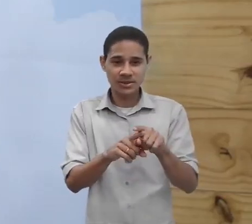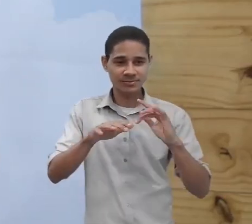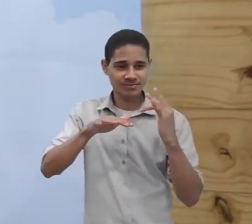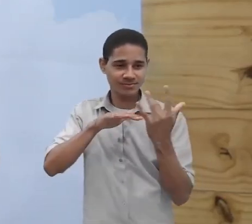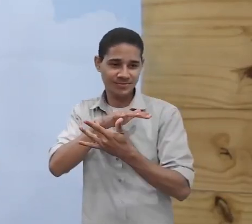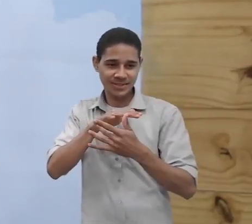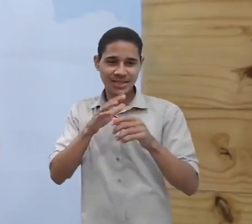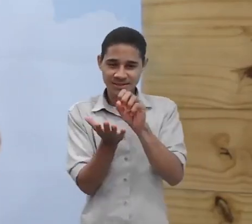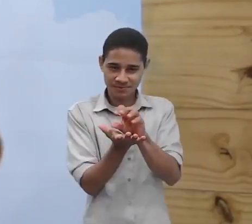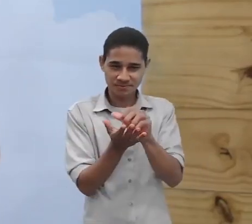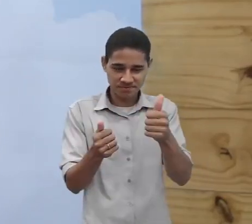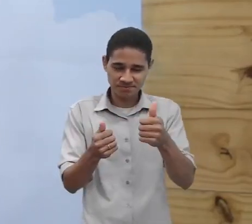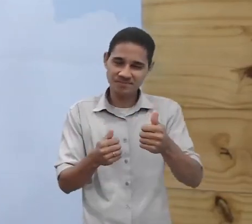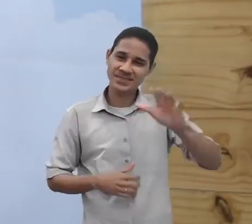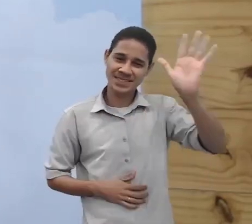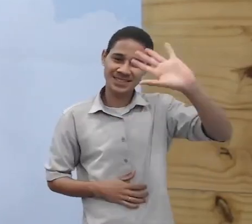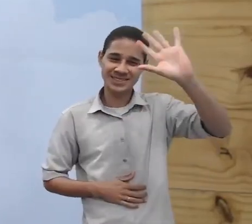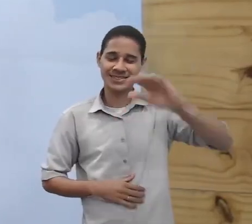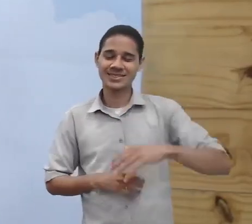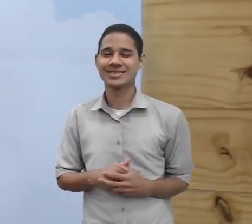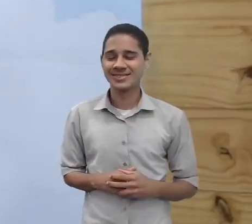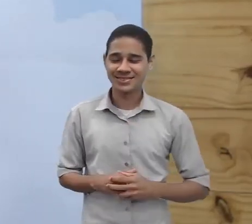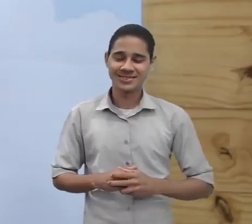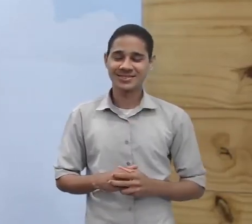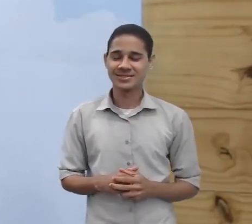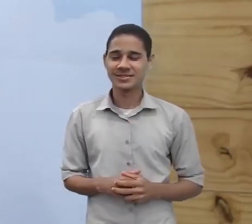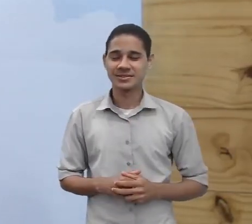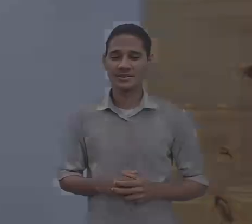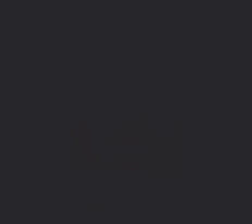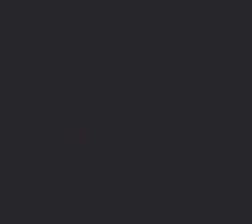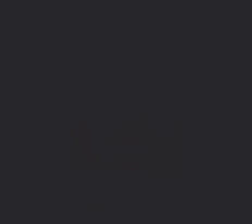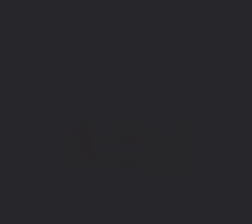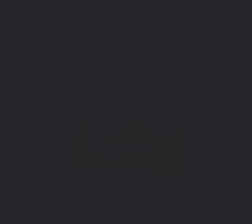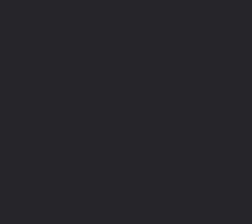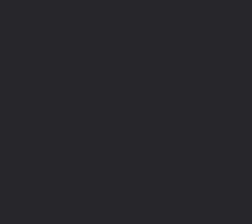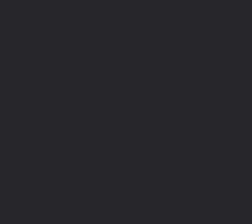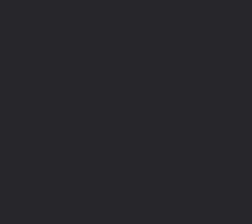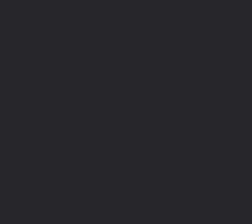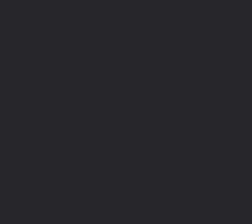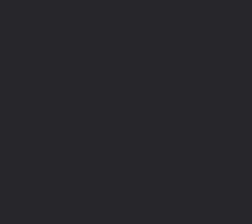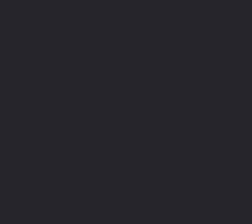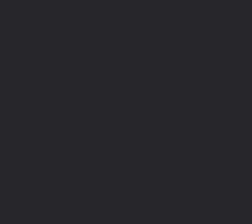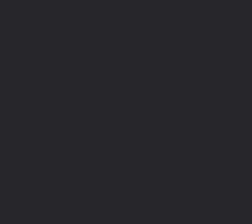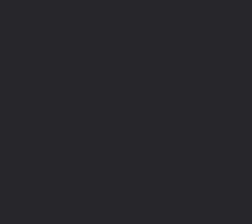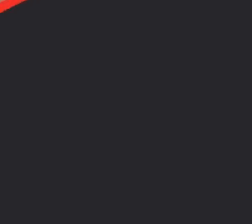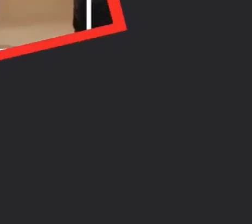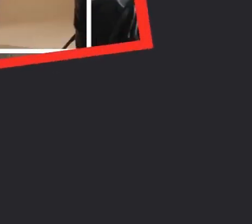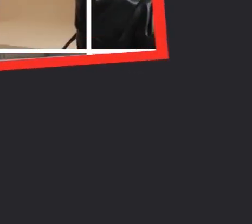ETEPAC. Até a próxima, nos vemos lá!